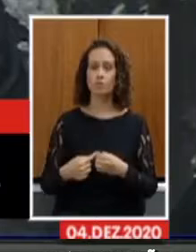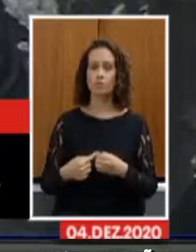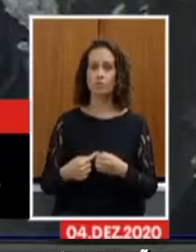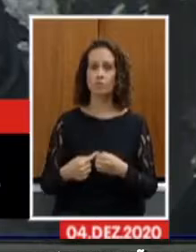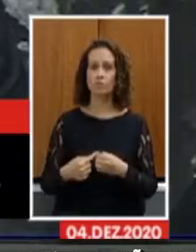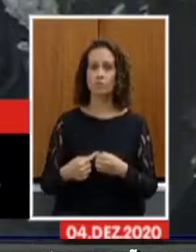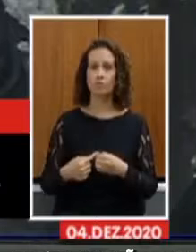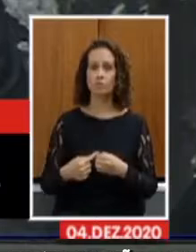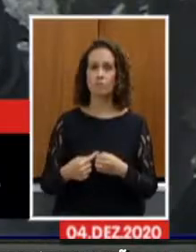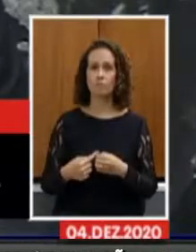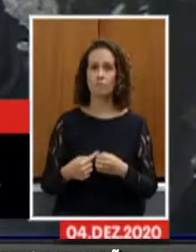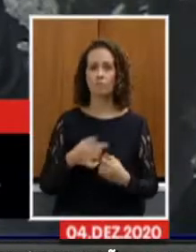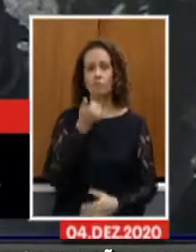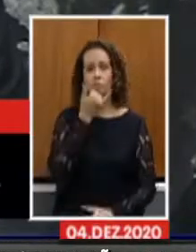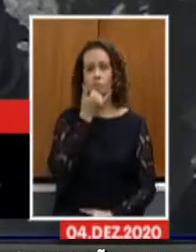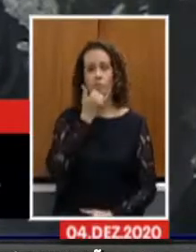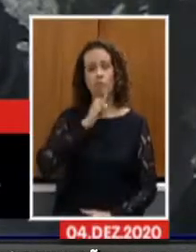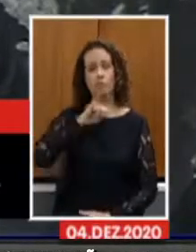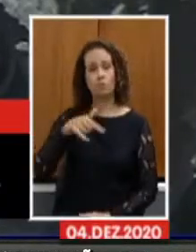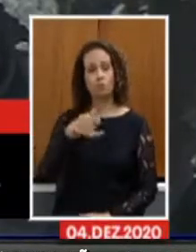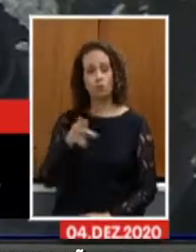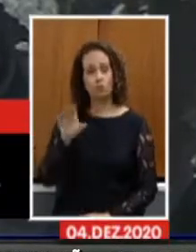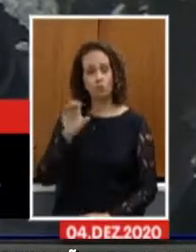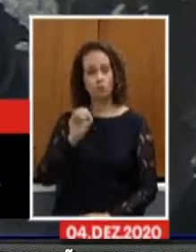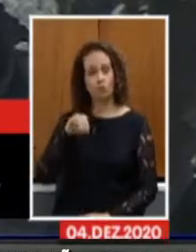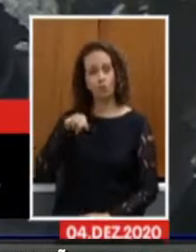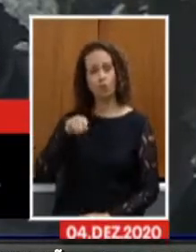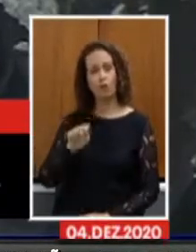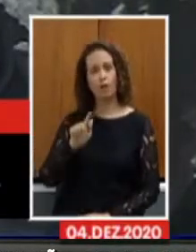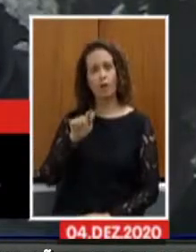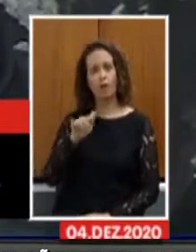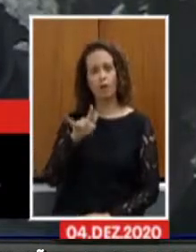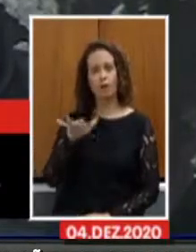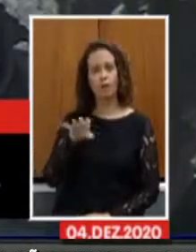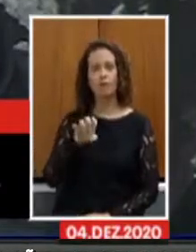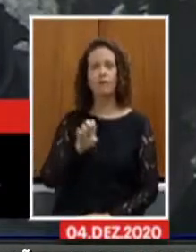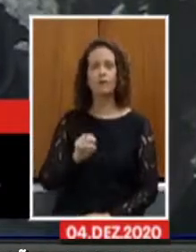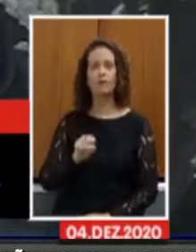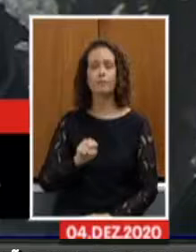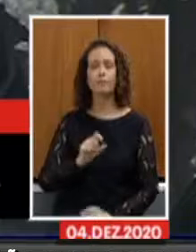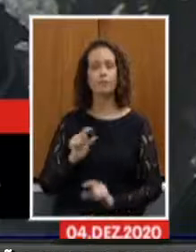Deputado João Magalhães, que autoriza a desafetação de bem público